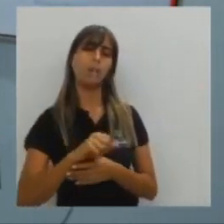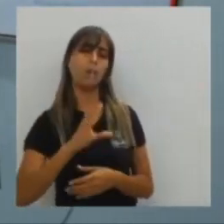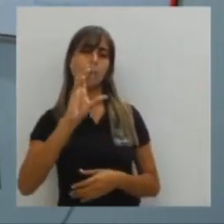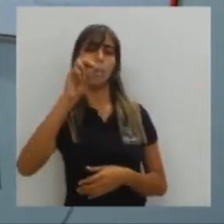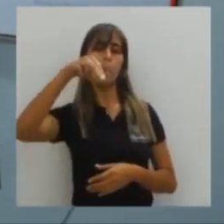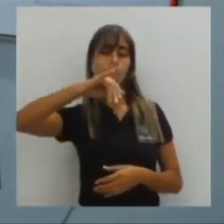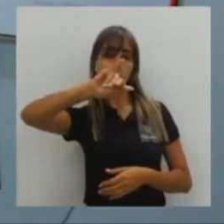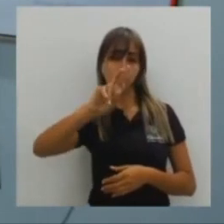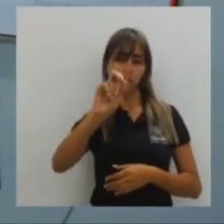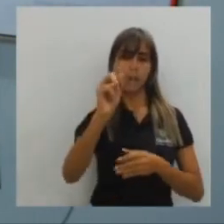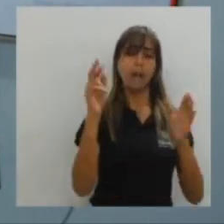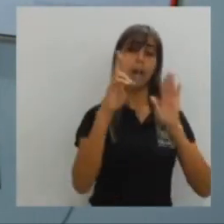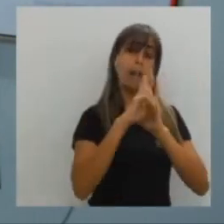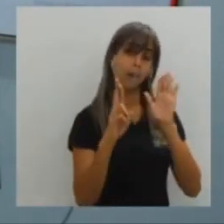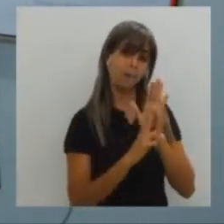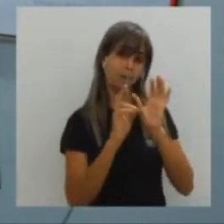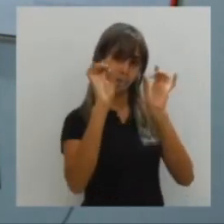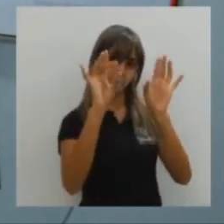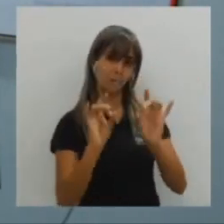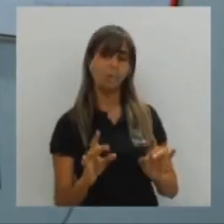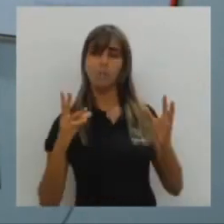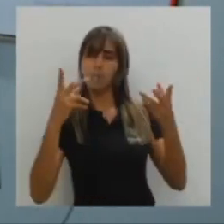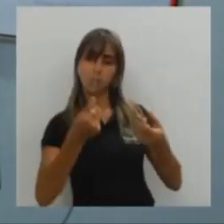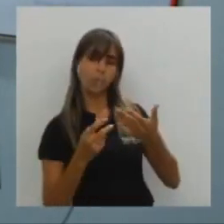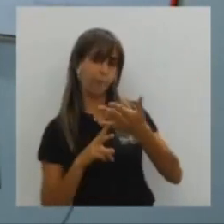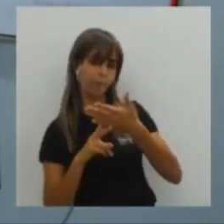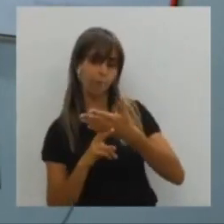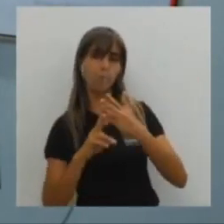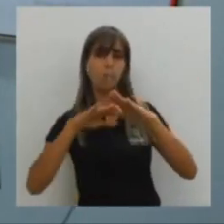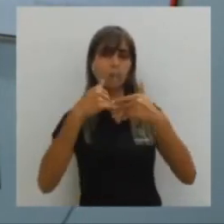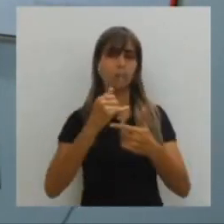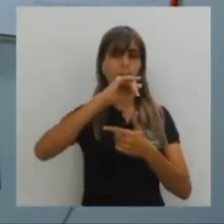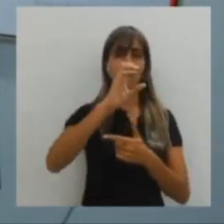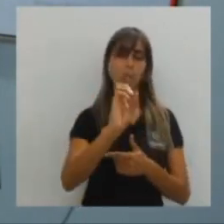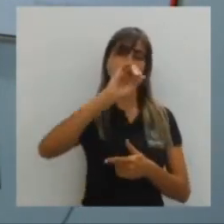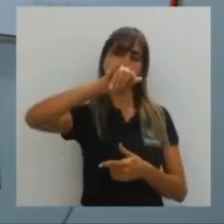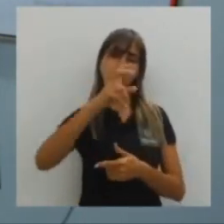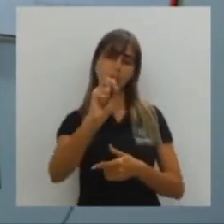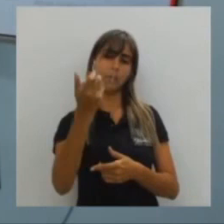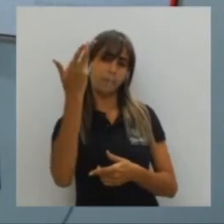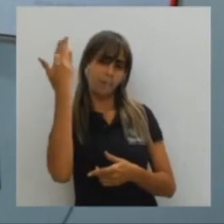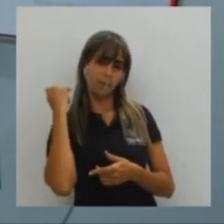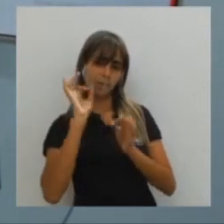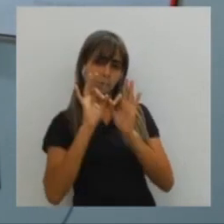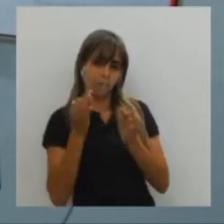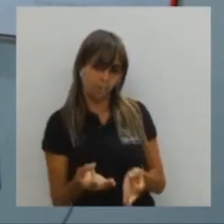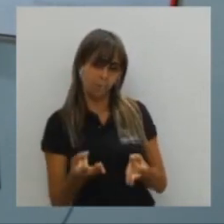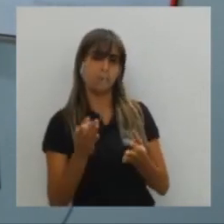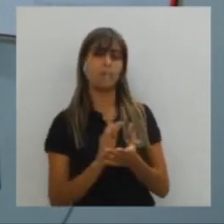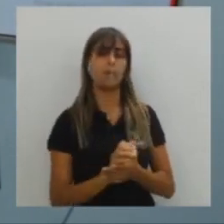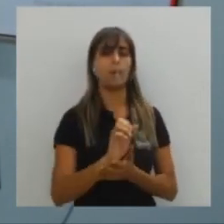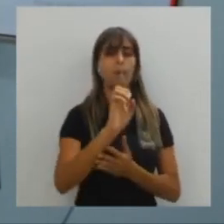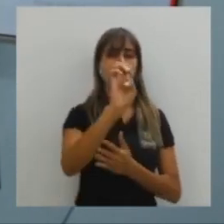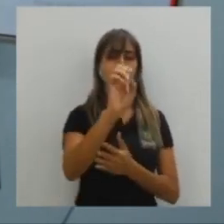obedecer a regras específicas, tá certo? E aí todo verbo regular, quando é conjugado no passado simples, ele recebe a terminação